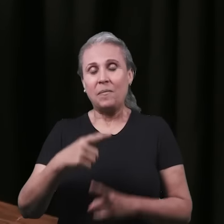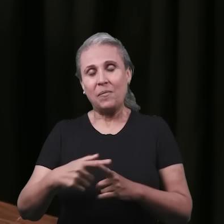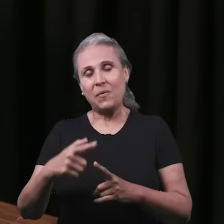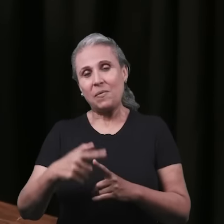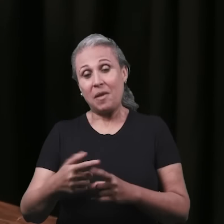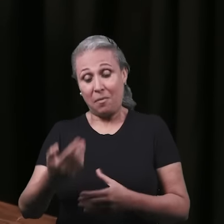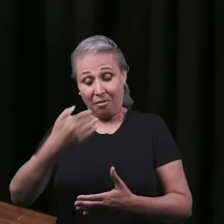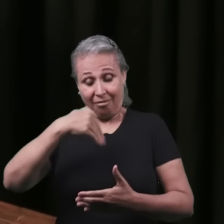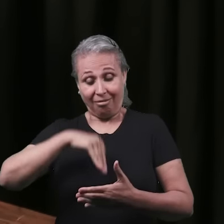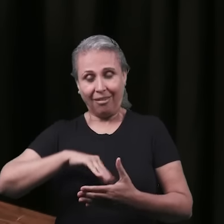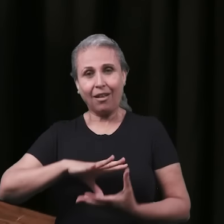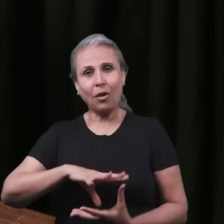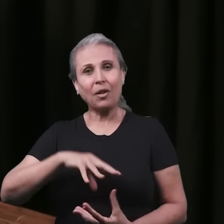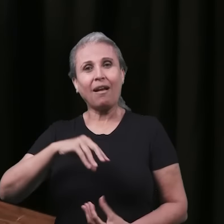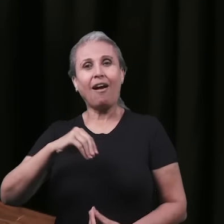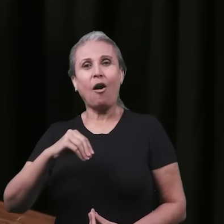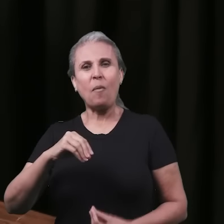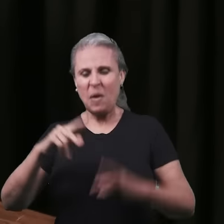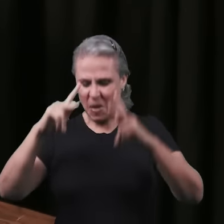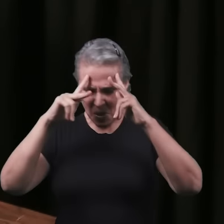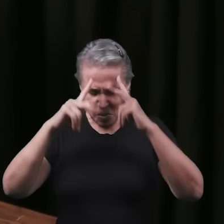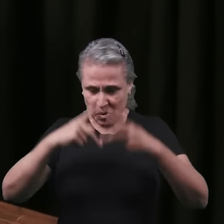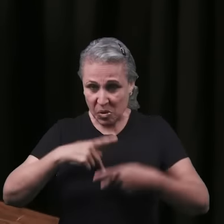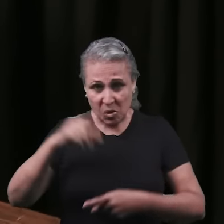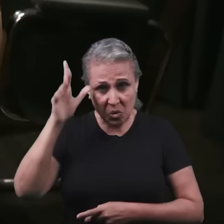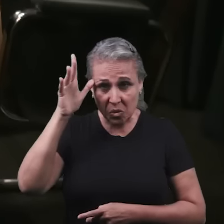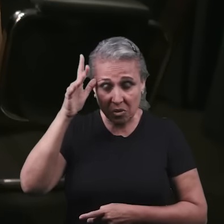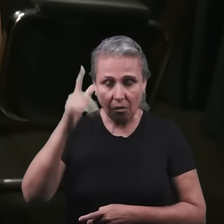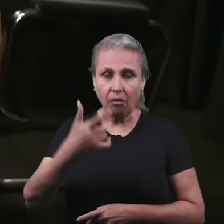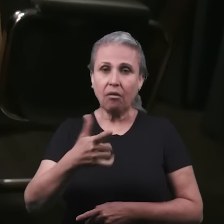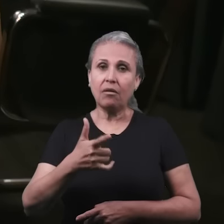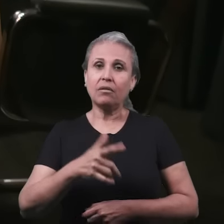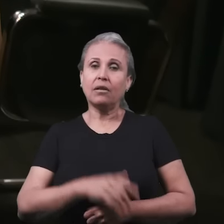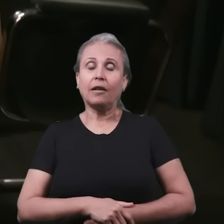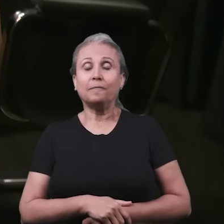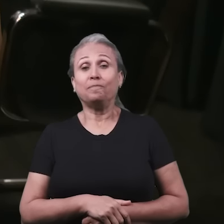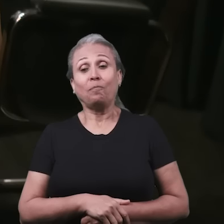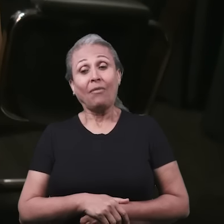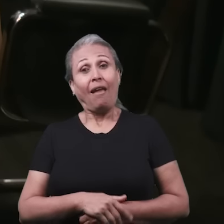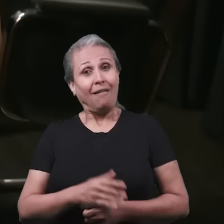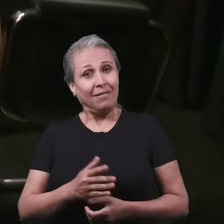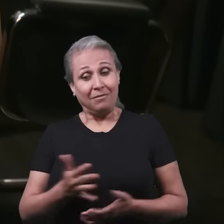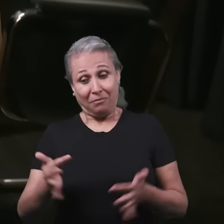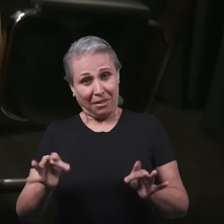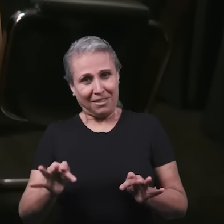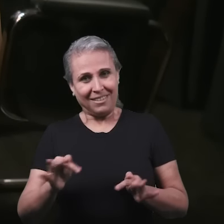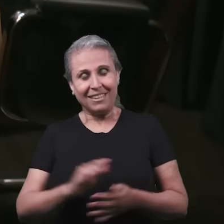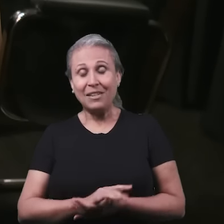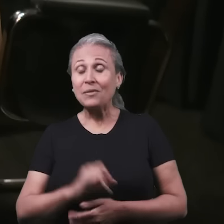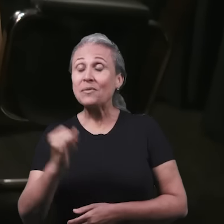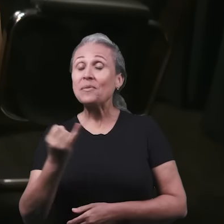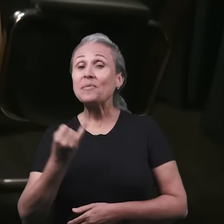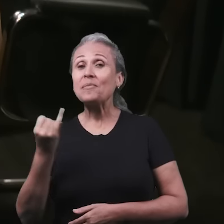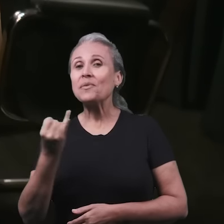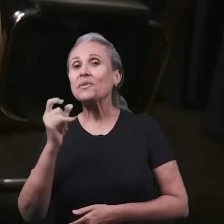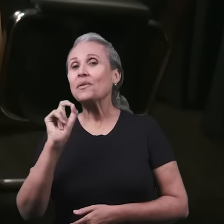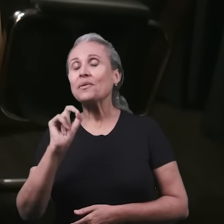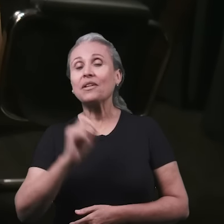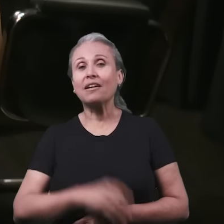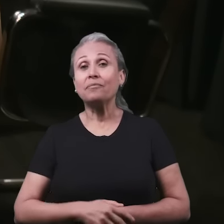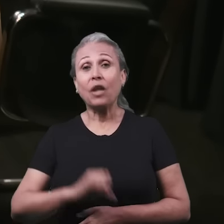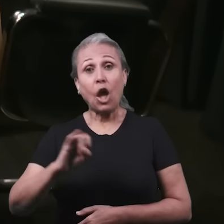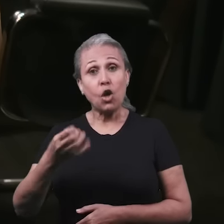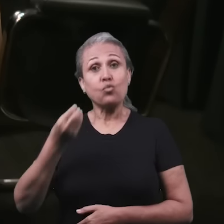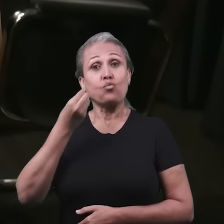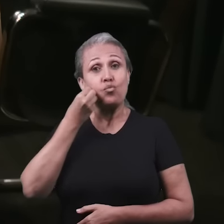alma, aqueles problemas que o homem não tem capacidade de resolver. Agora, finalizando aqui, pastor Tiago, é importante falarmos que